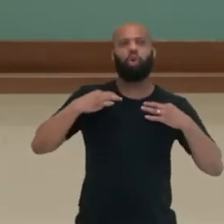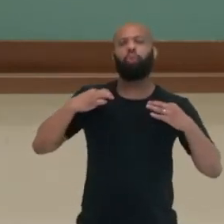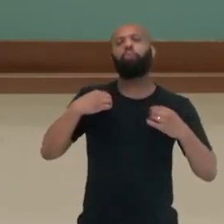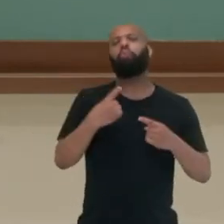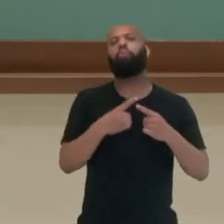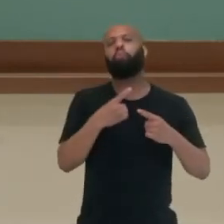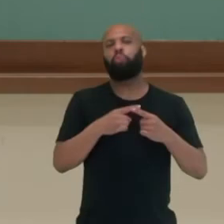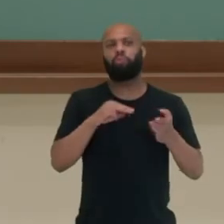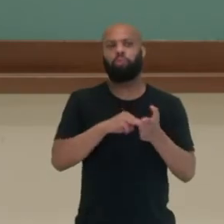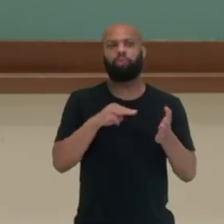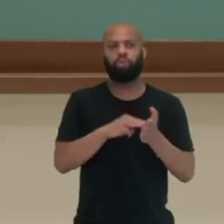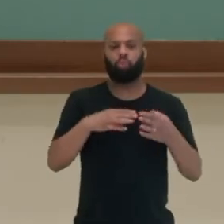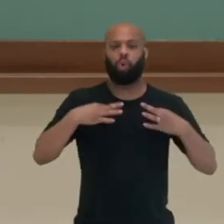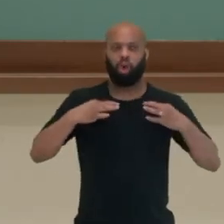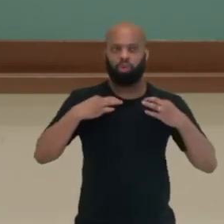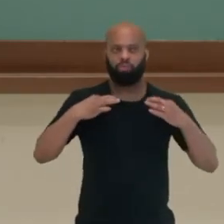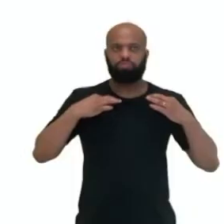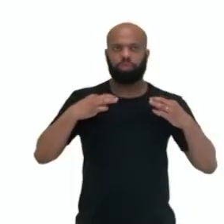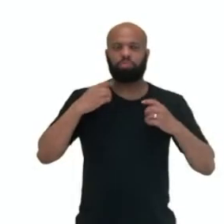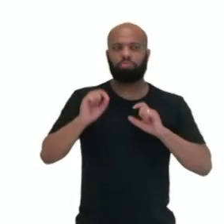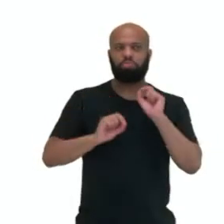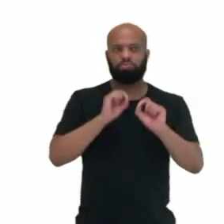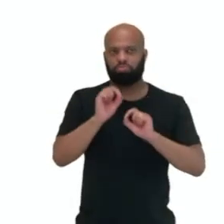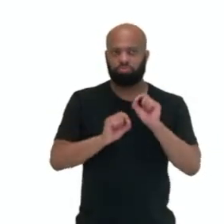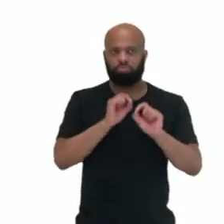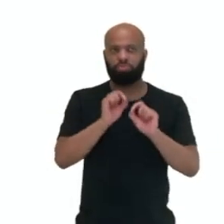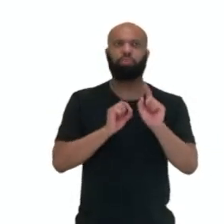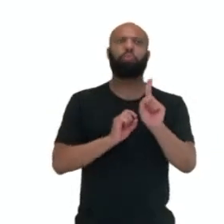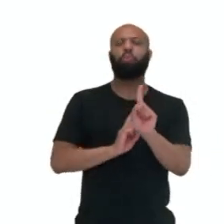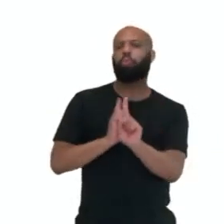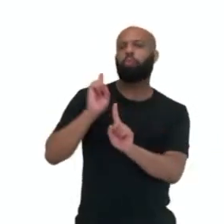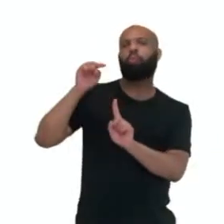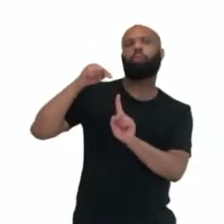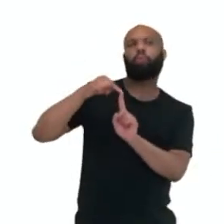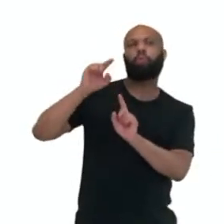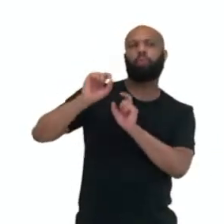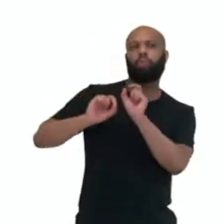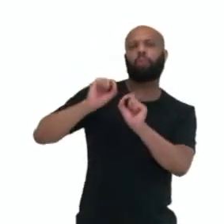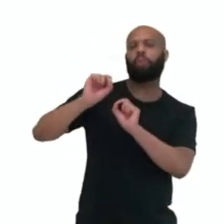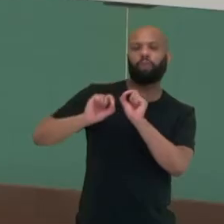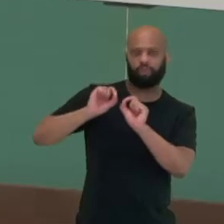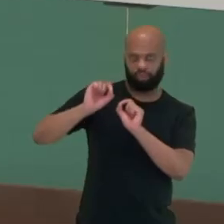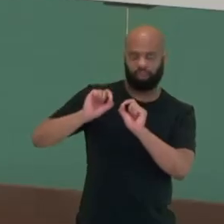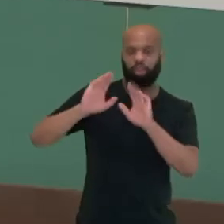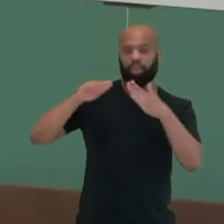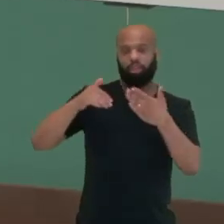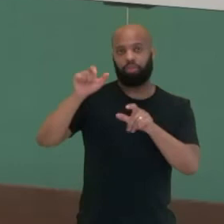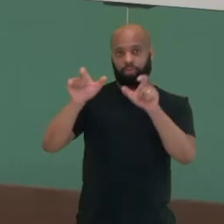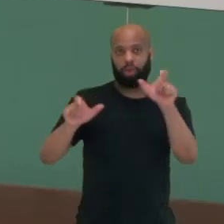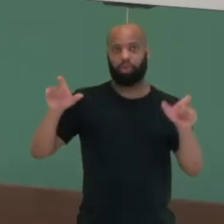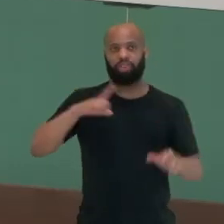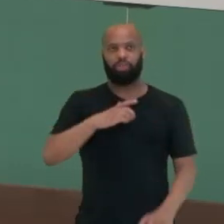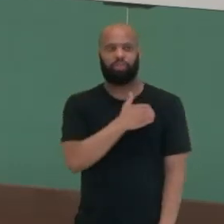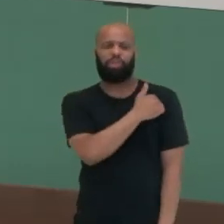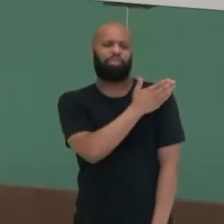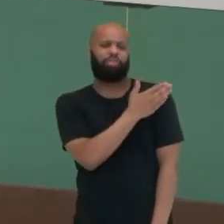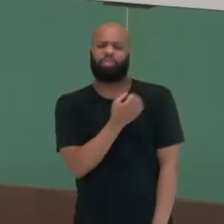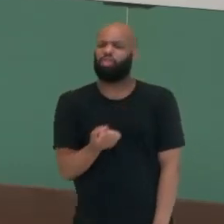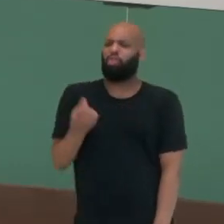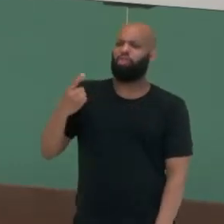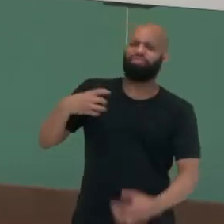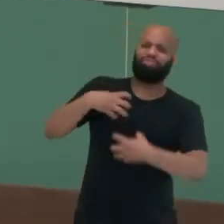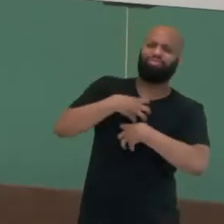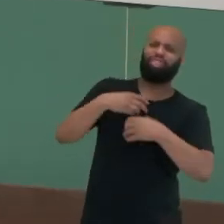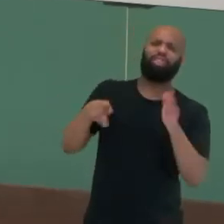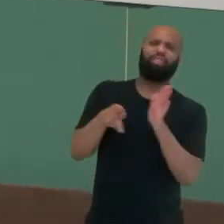aqui, que é uma malha, ela é uma malha, tá? E muitas pessoas têm um certo preconceito, né, por conta da roupa